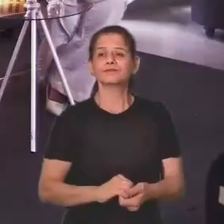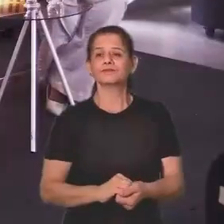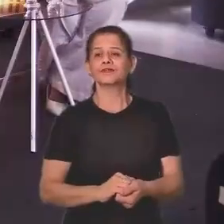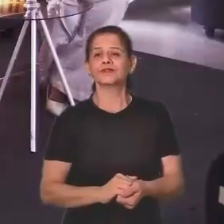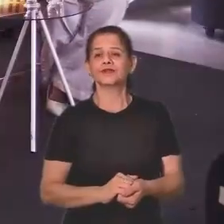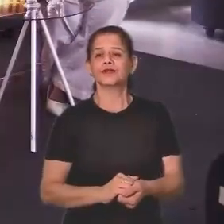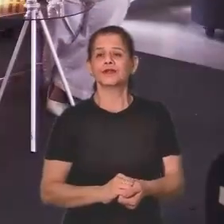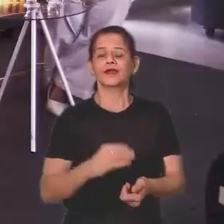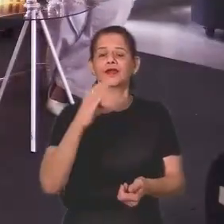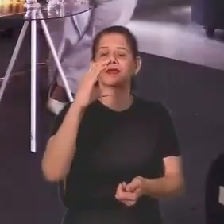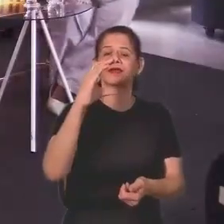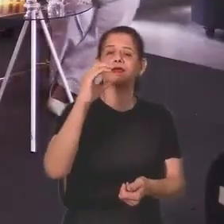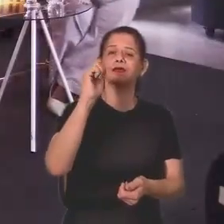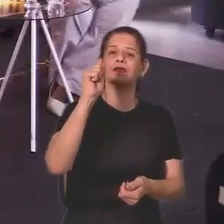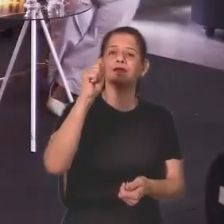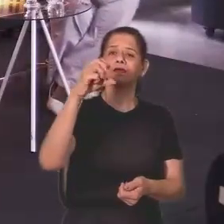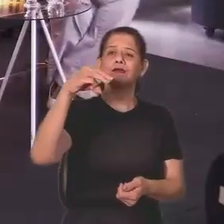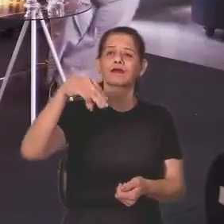Ô, Camila,